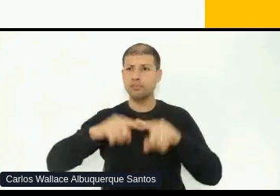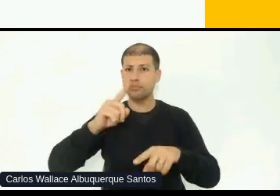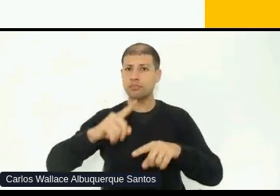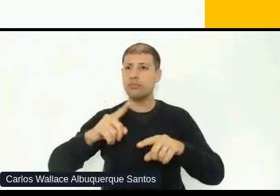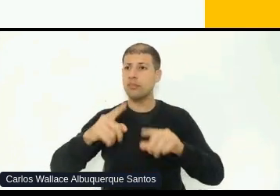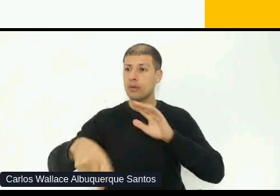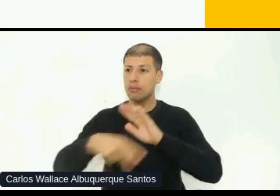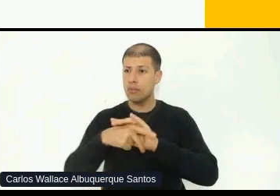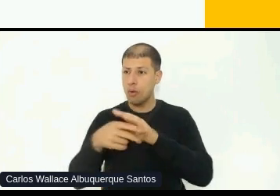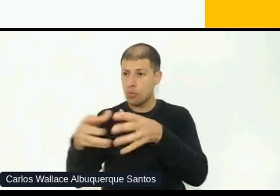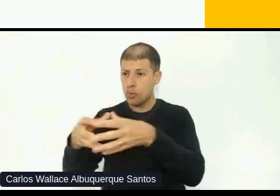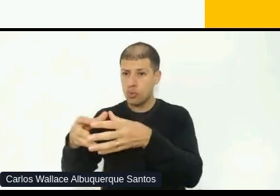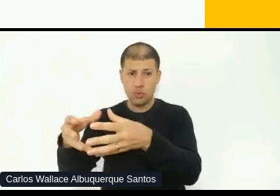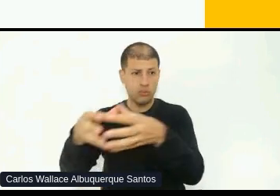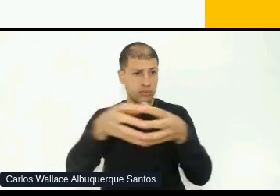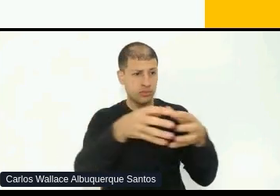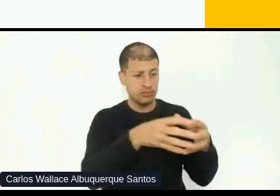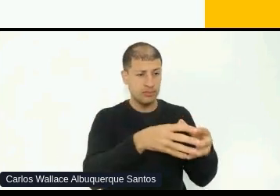certos públicos. Tá?